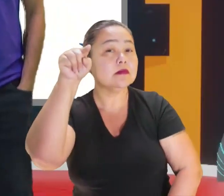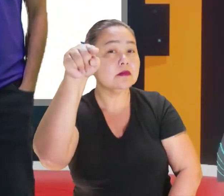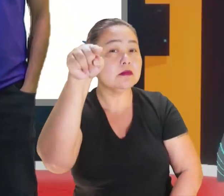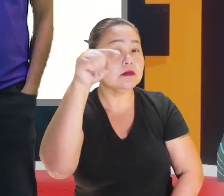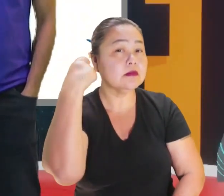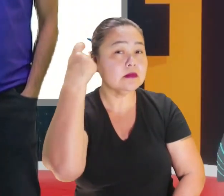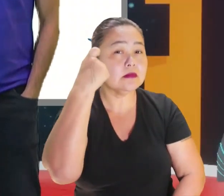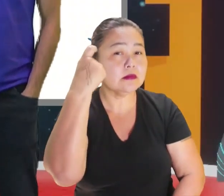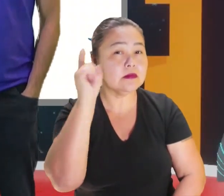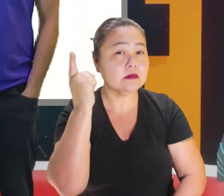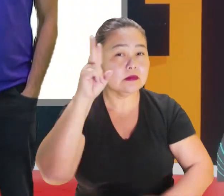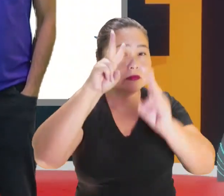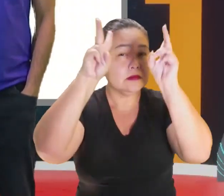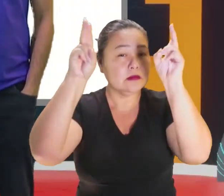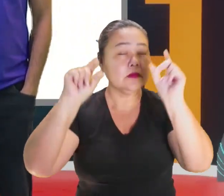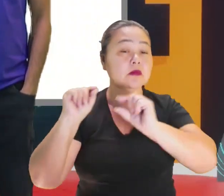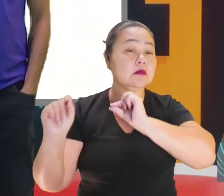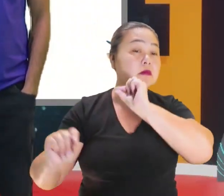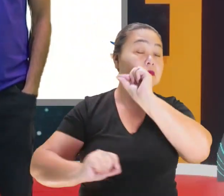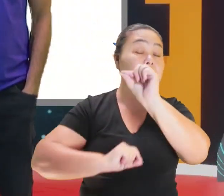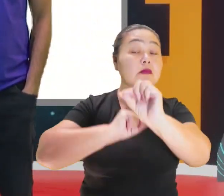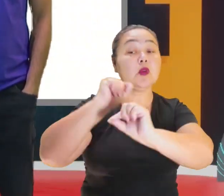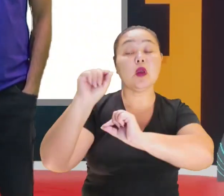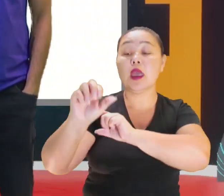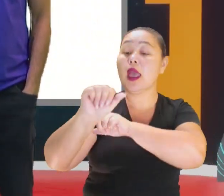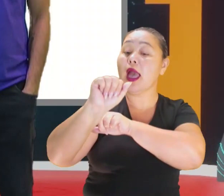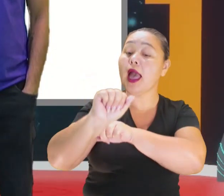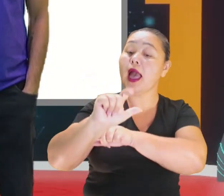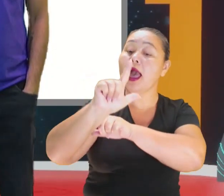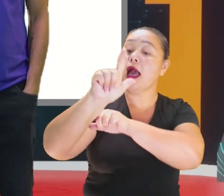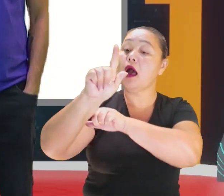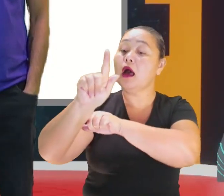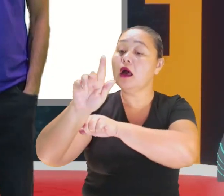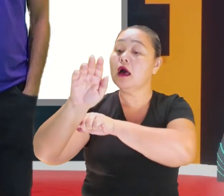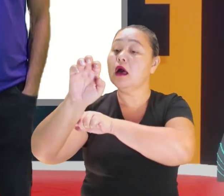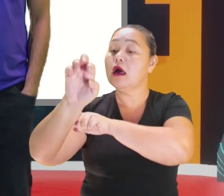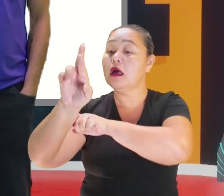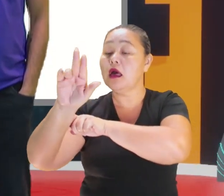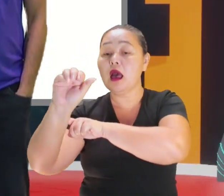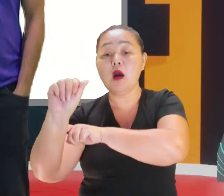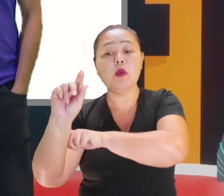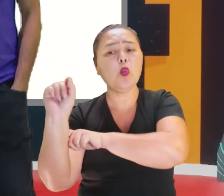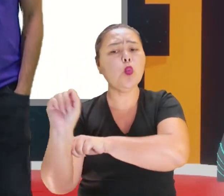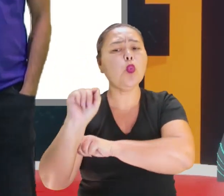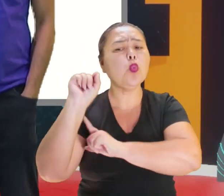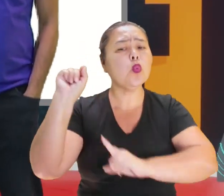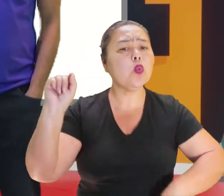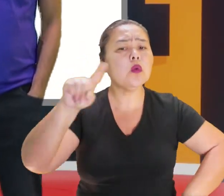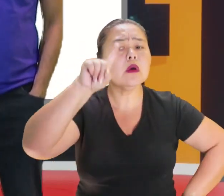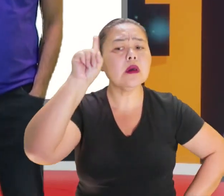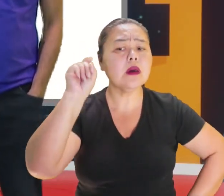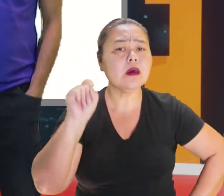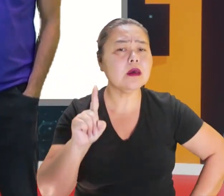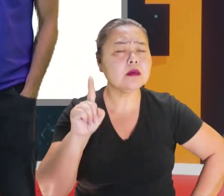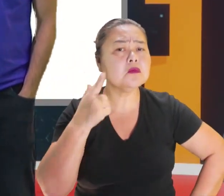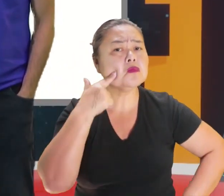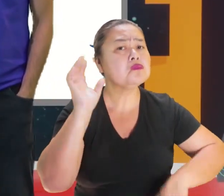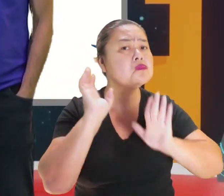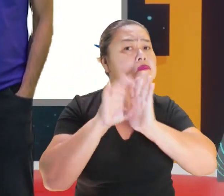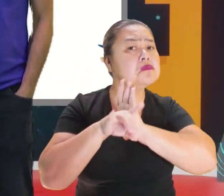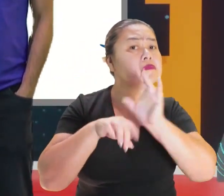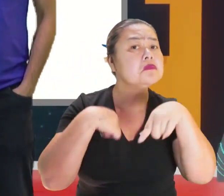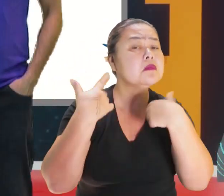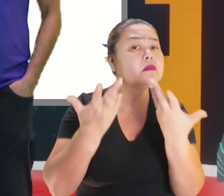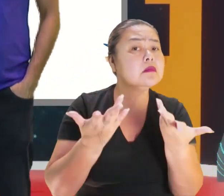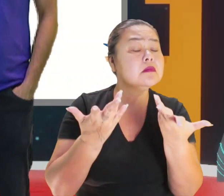está preocupado com esse assunto? O que é algébrico? Ou melhor, o que é álgebra, né? Será que a galera consegue já dar uma definição para